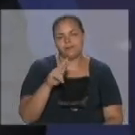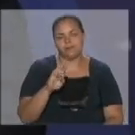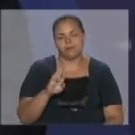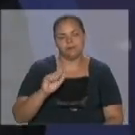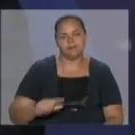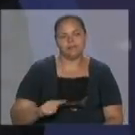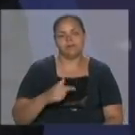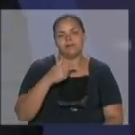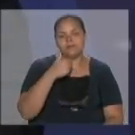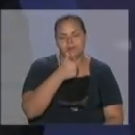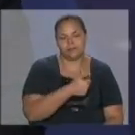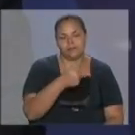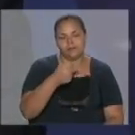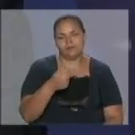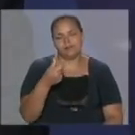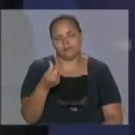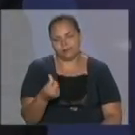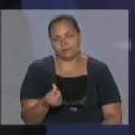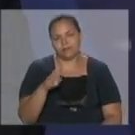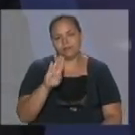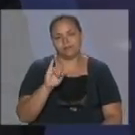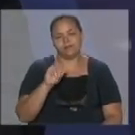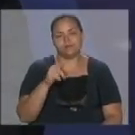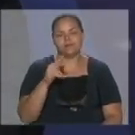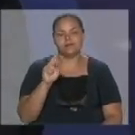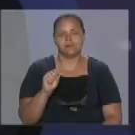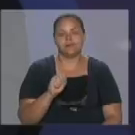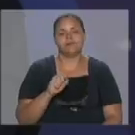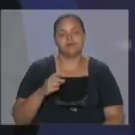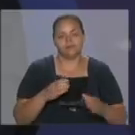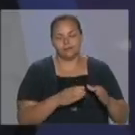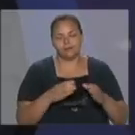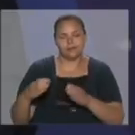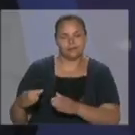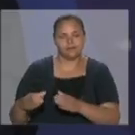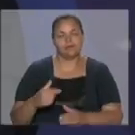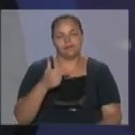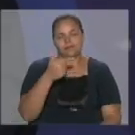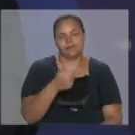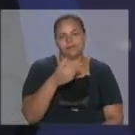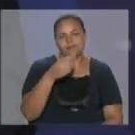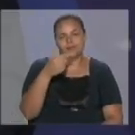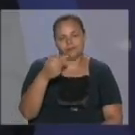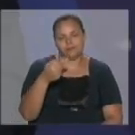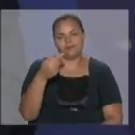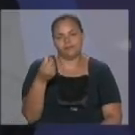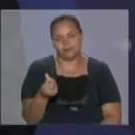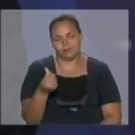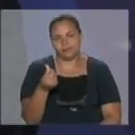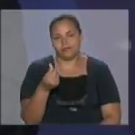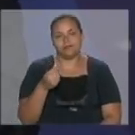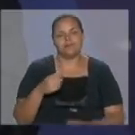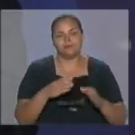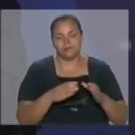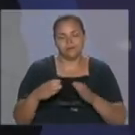176 bilhões de barris, que pode chegar a 273 bilhões. Mas existe